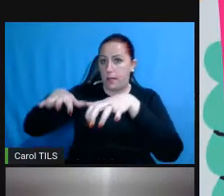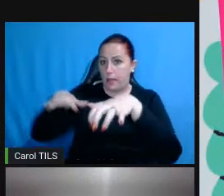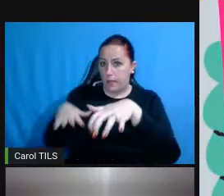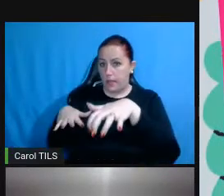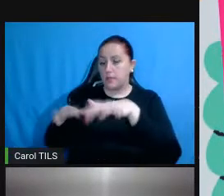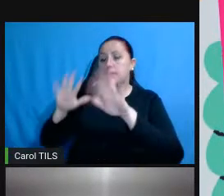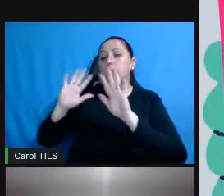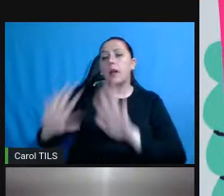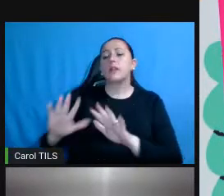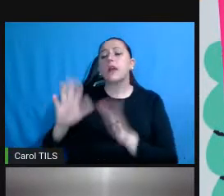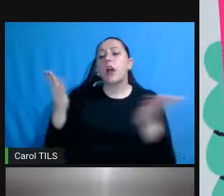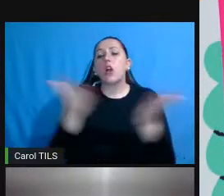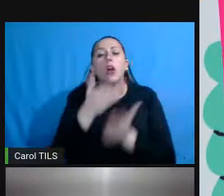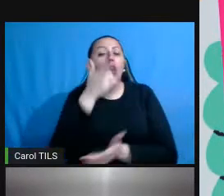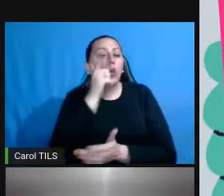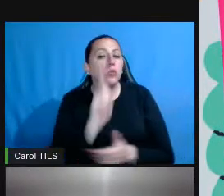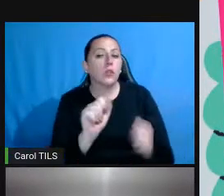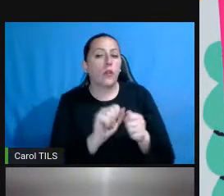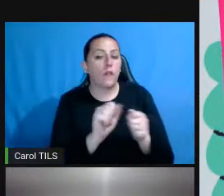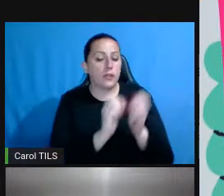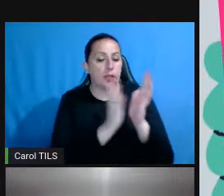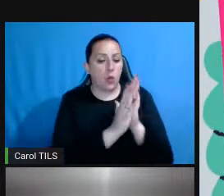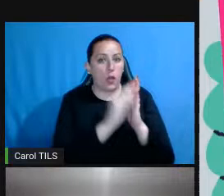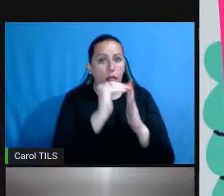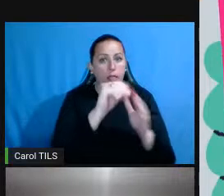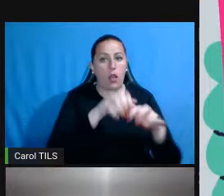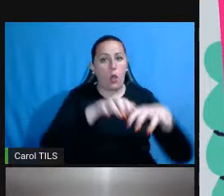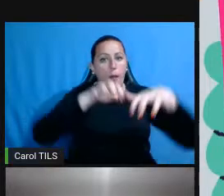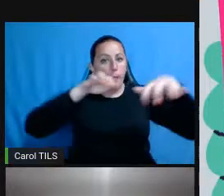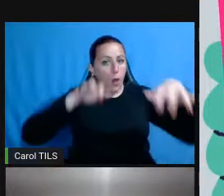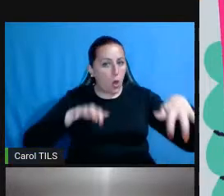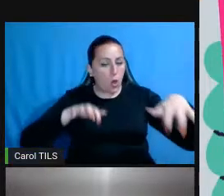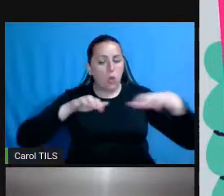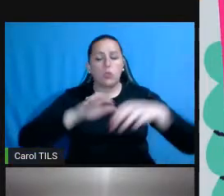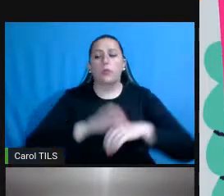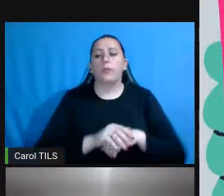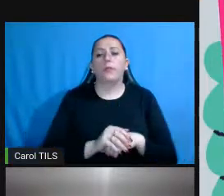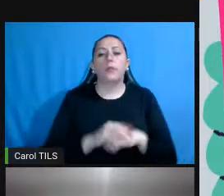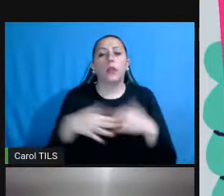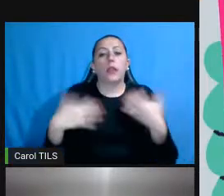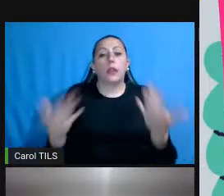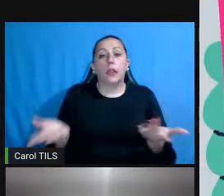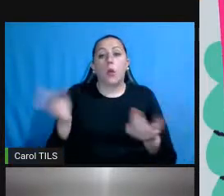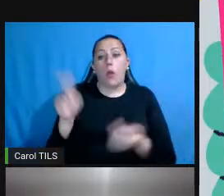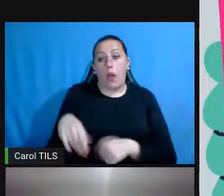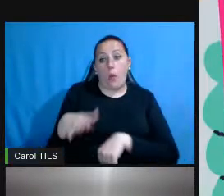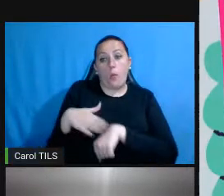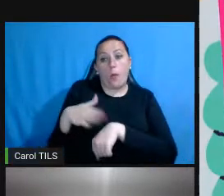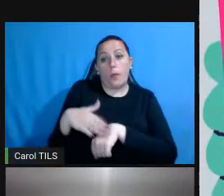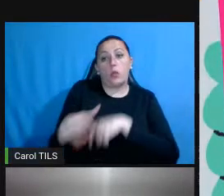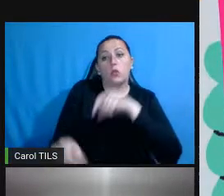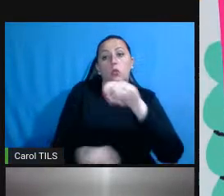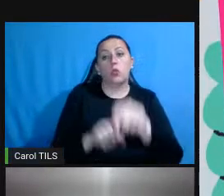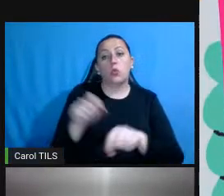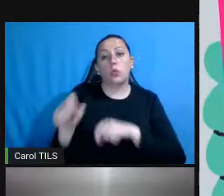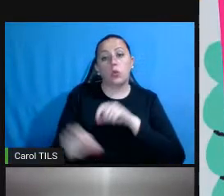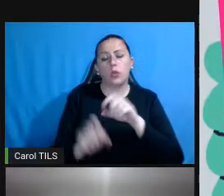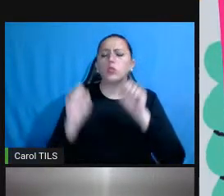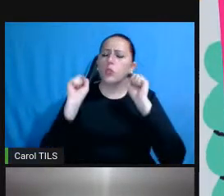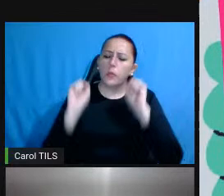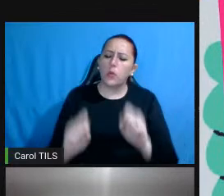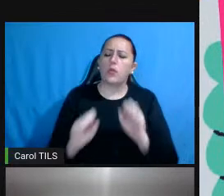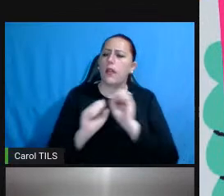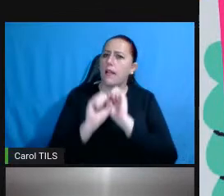desenvolver o calendário remoto. Então, esse é o momento de poder